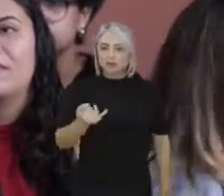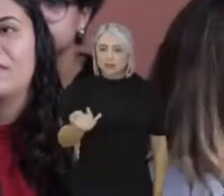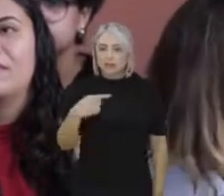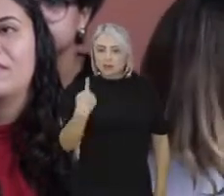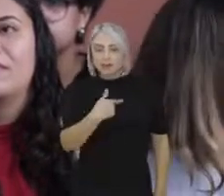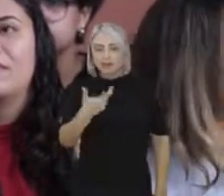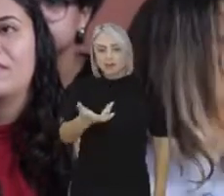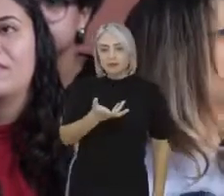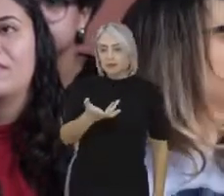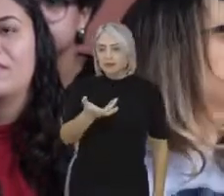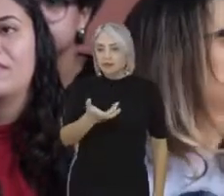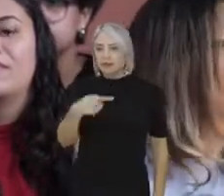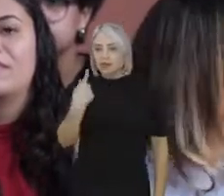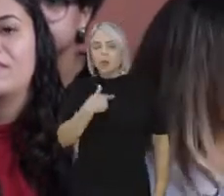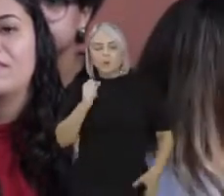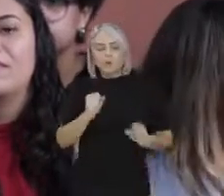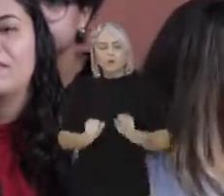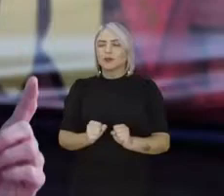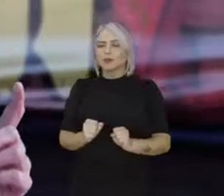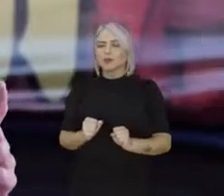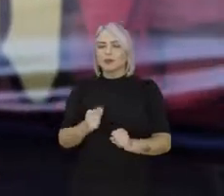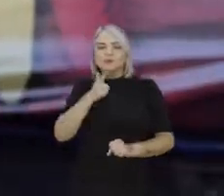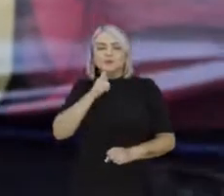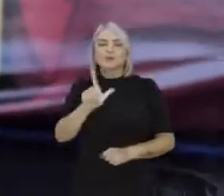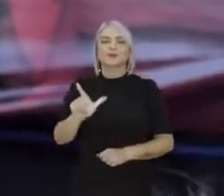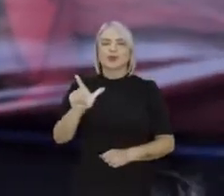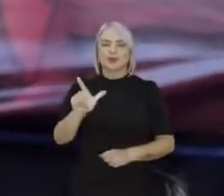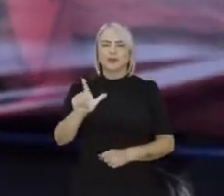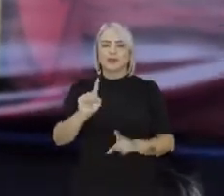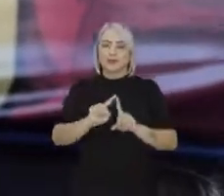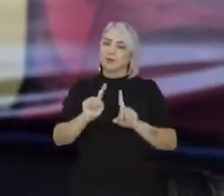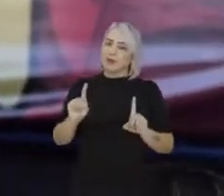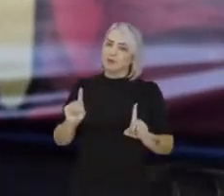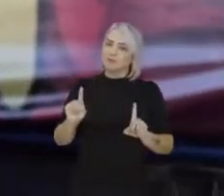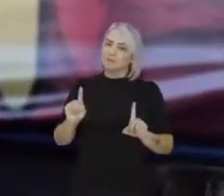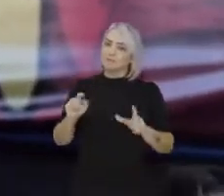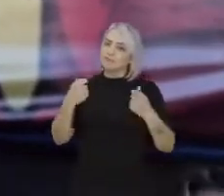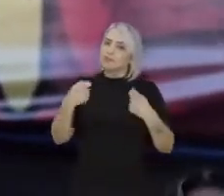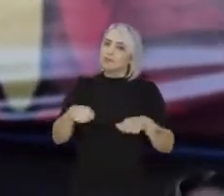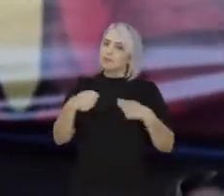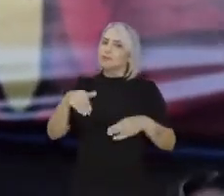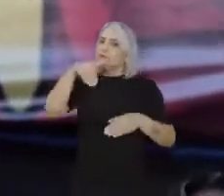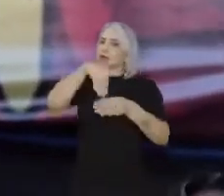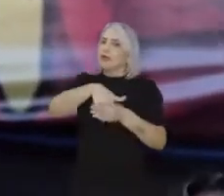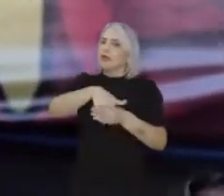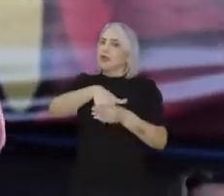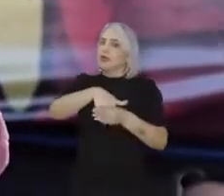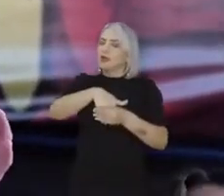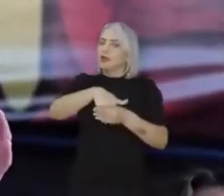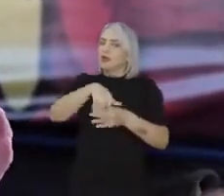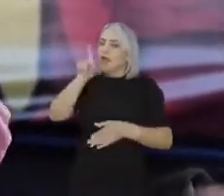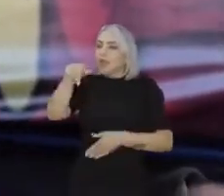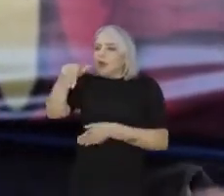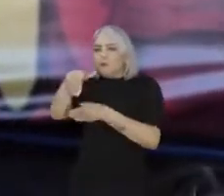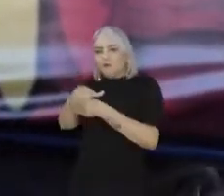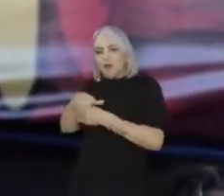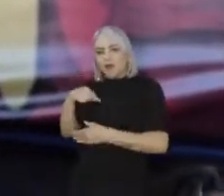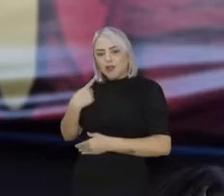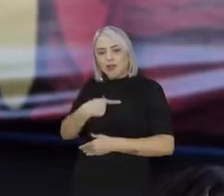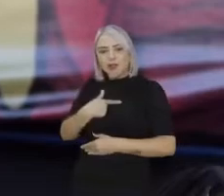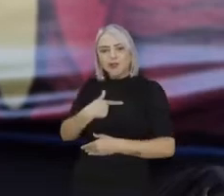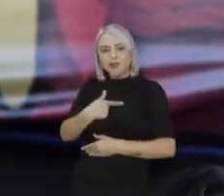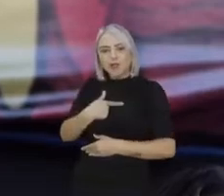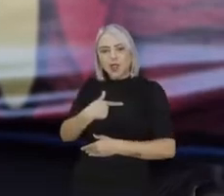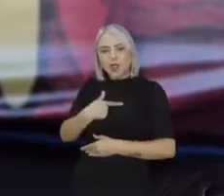nós podemos conquistar. Mas, para isso, nós temos que votar. O voto é a nossa arma. Não é a arma